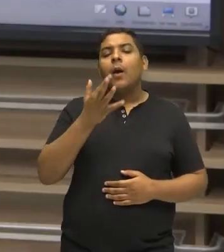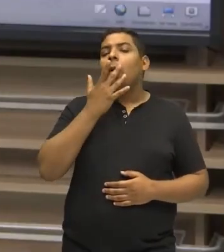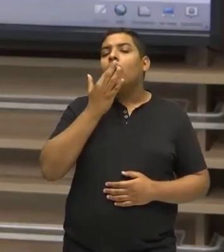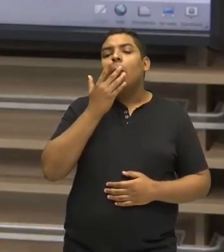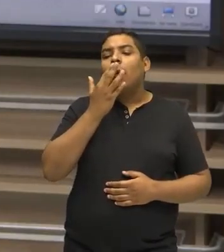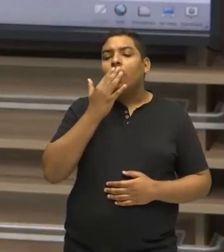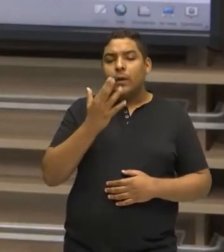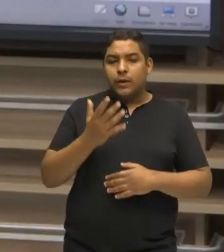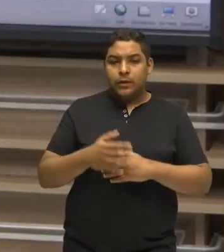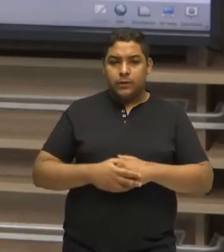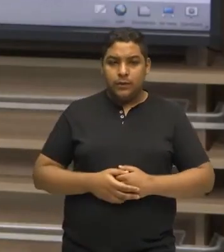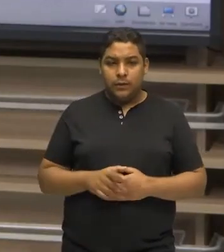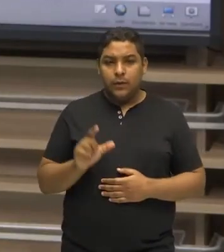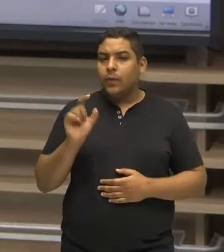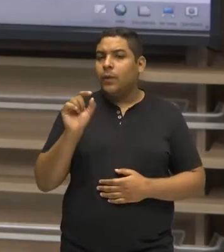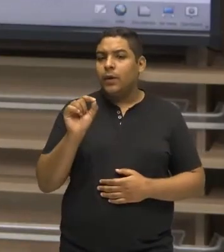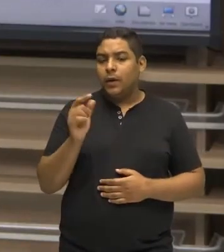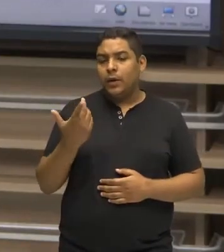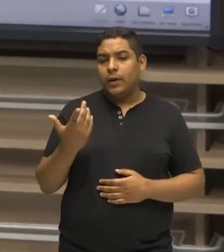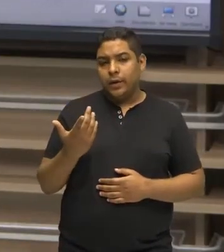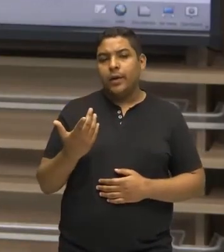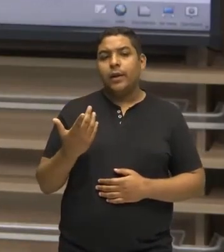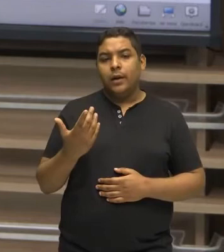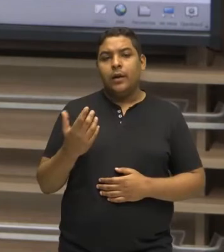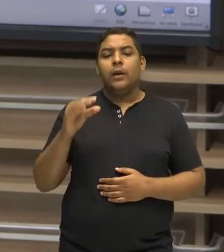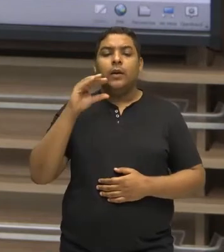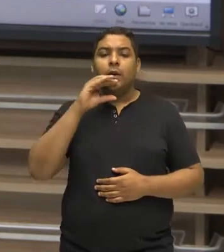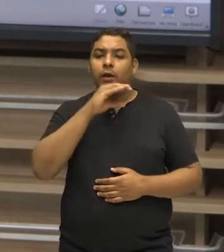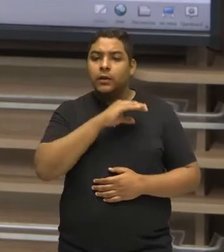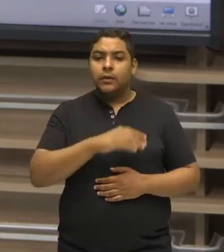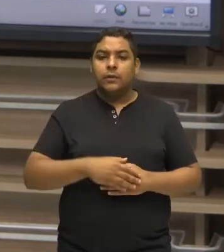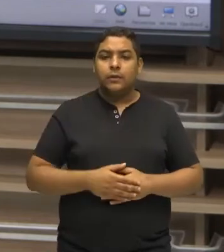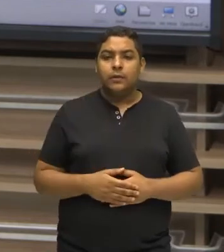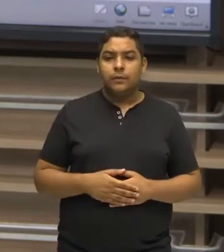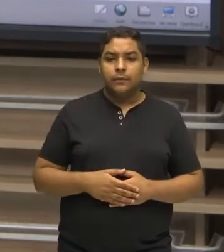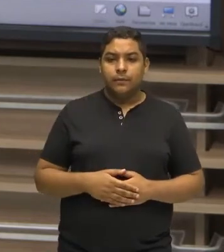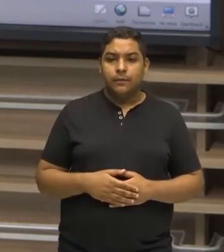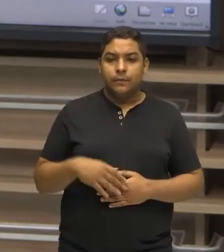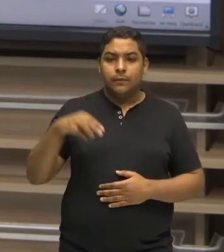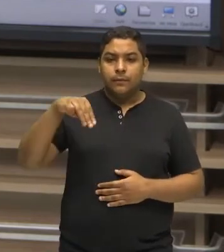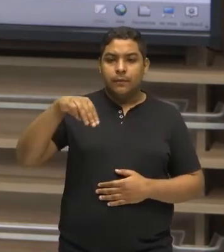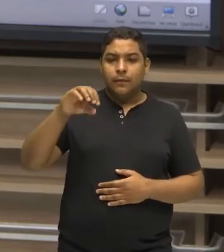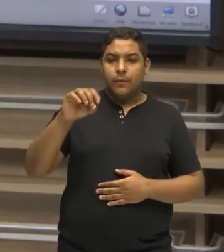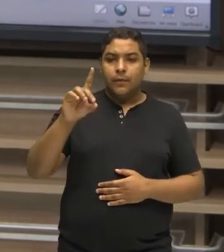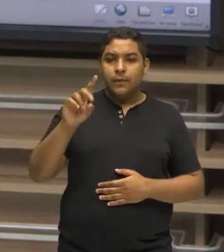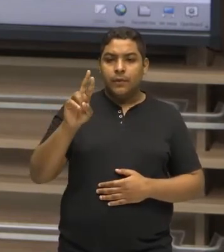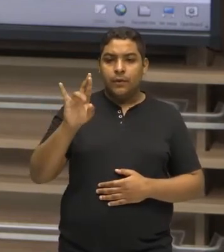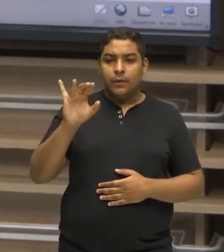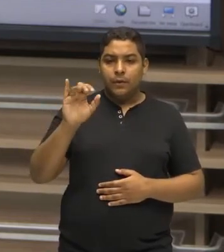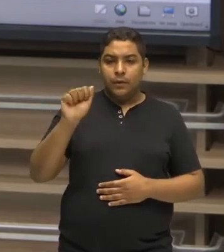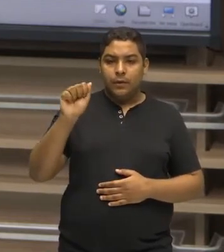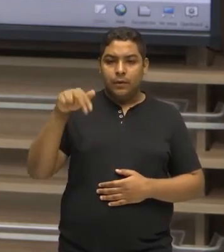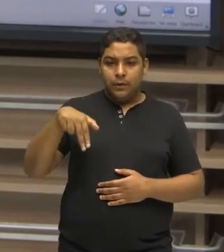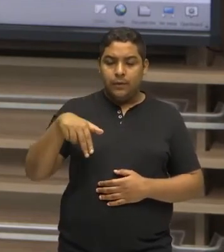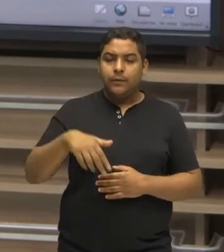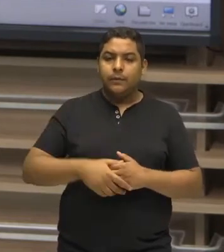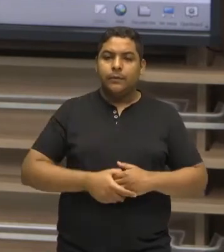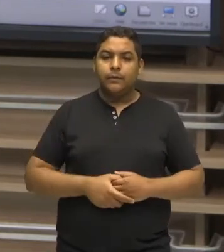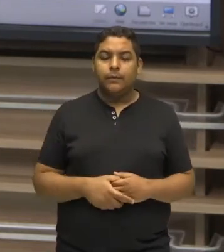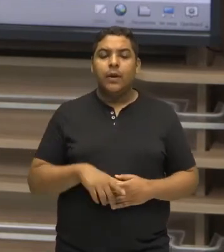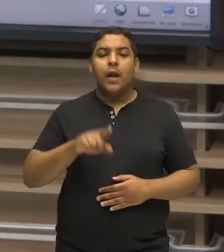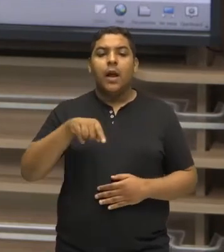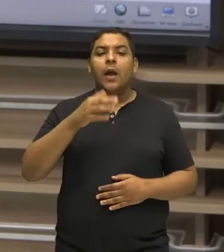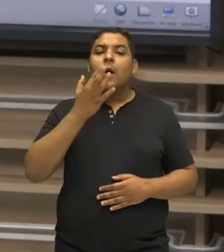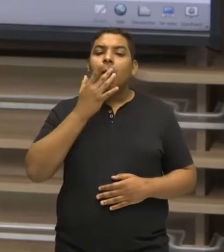ele pintou aqui, ele gostava muito de pintar cores também primárias,